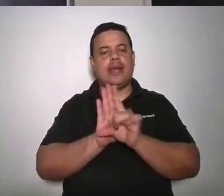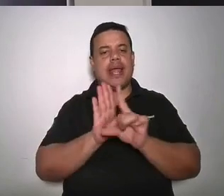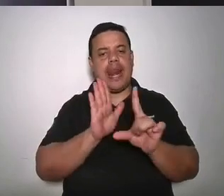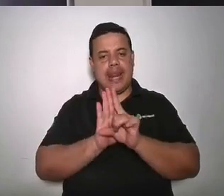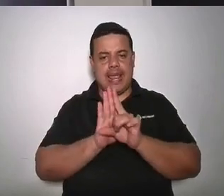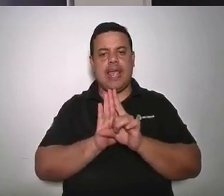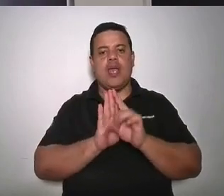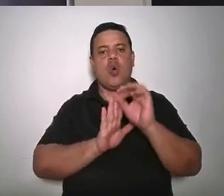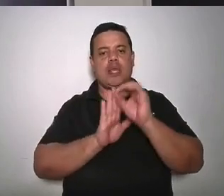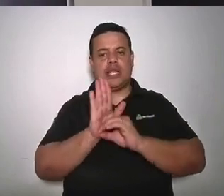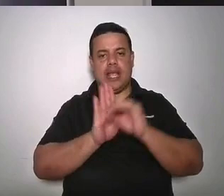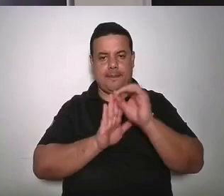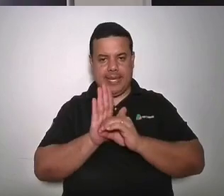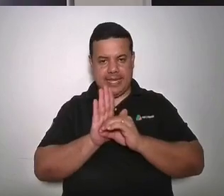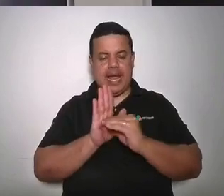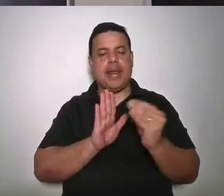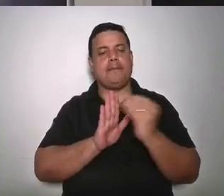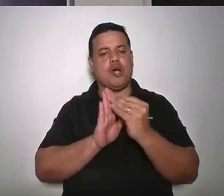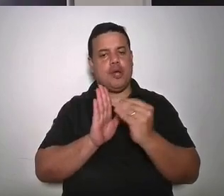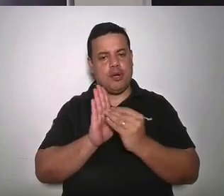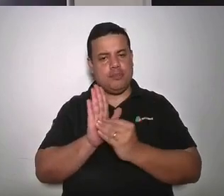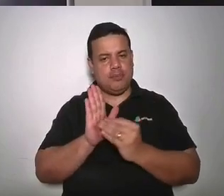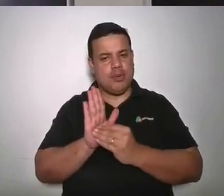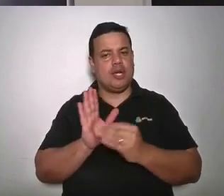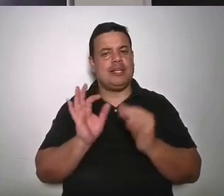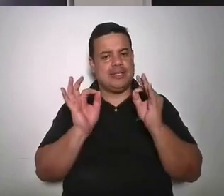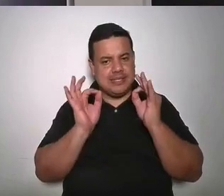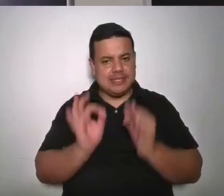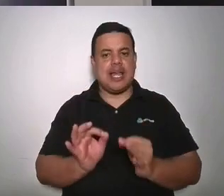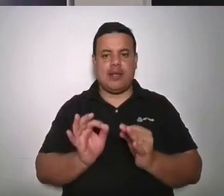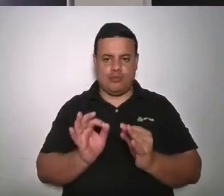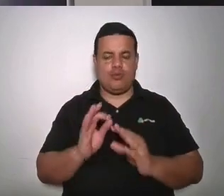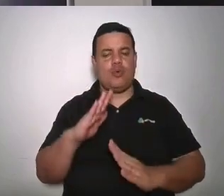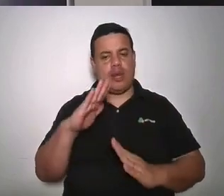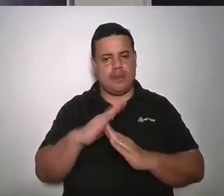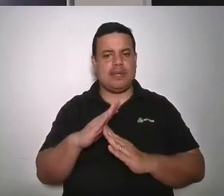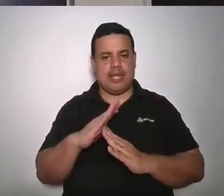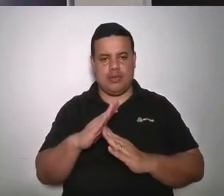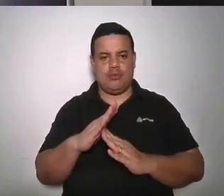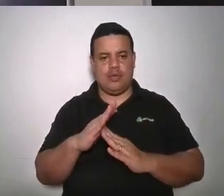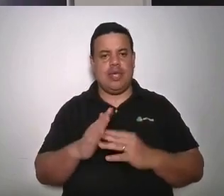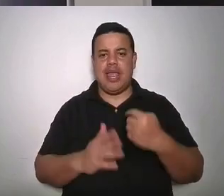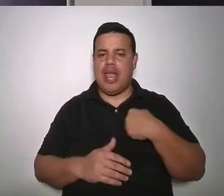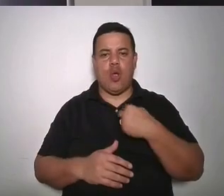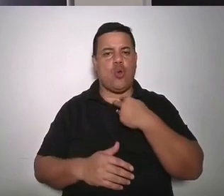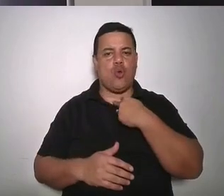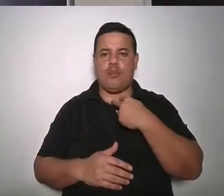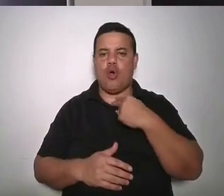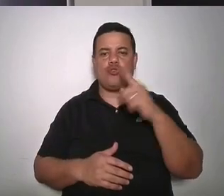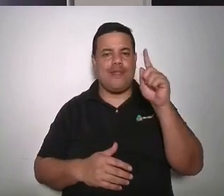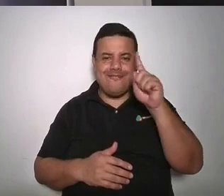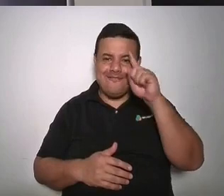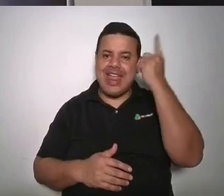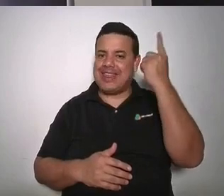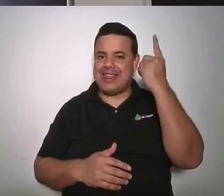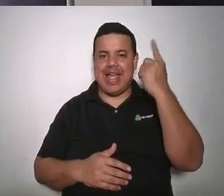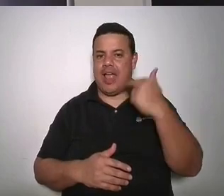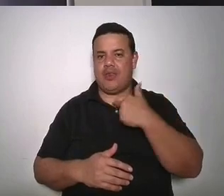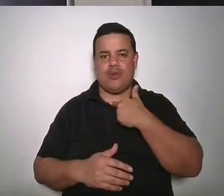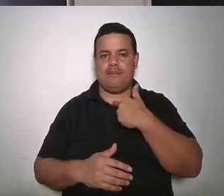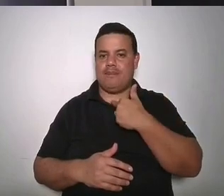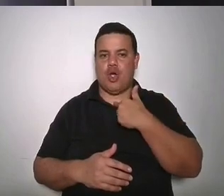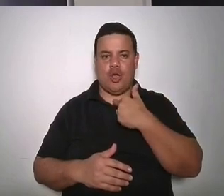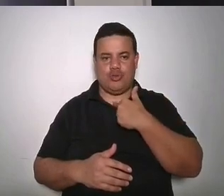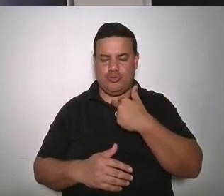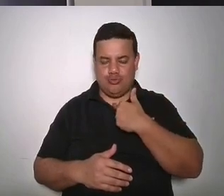com finalidade imprecisas, com dotação ilimitada. Então, quer dizer, eu não posso inventar alguma coisa para colocar no orçamento, eu tenho que